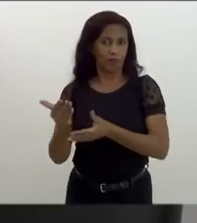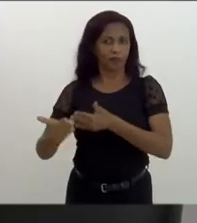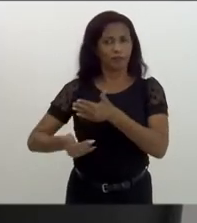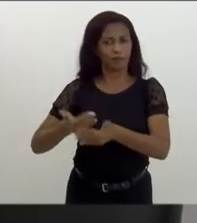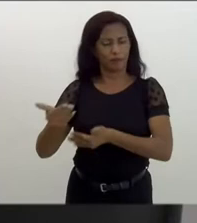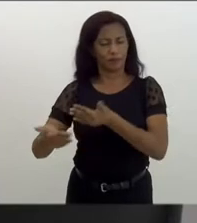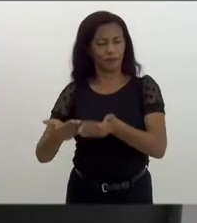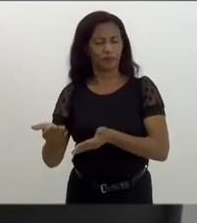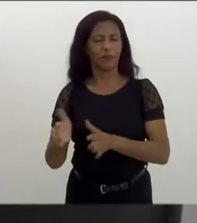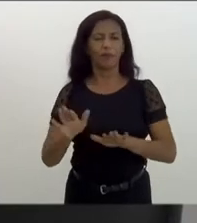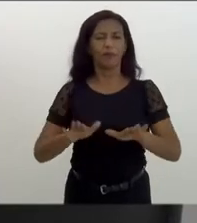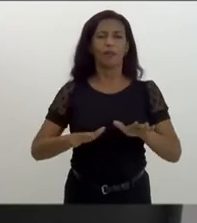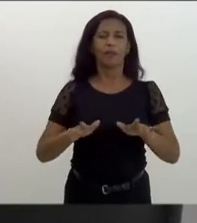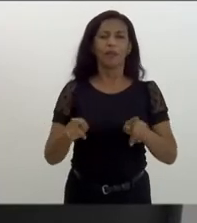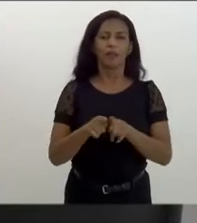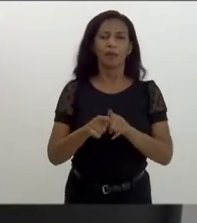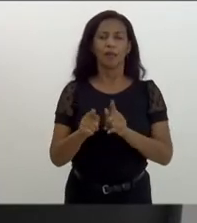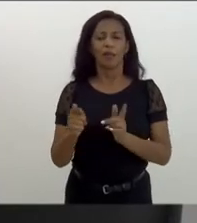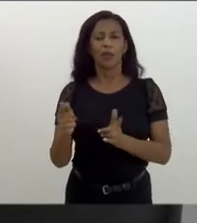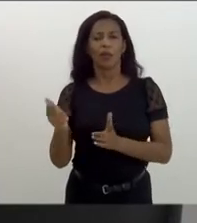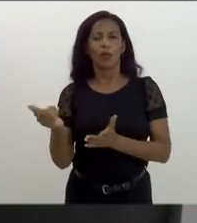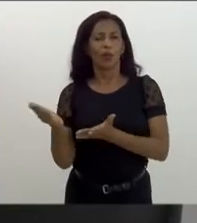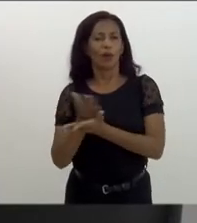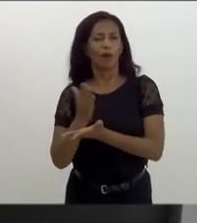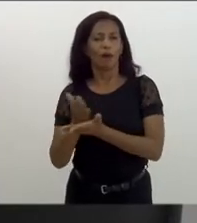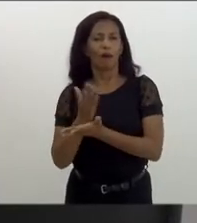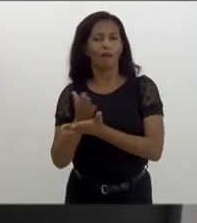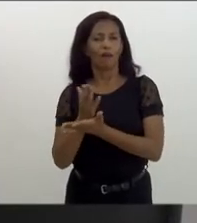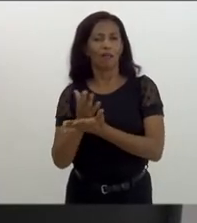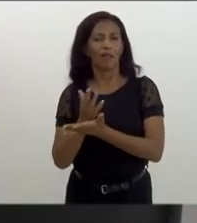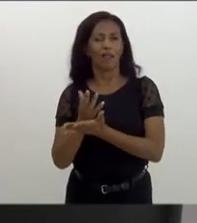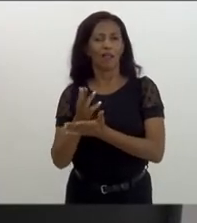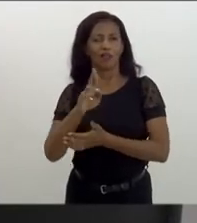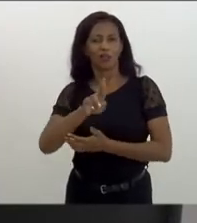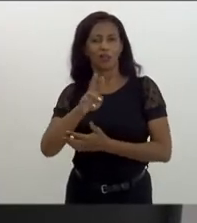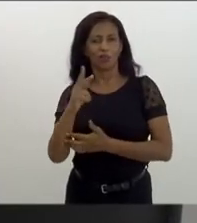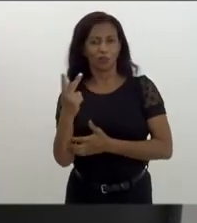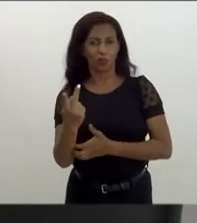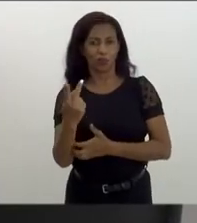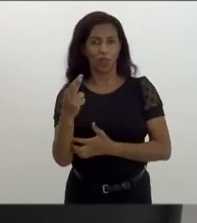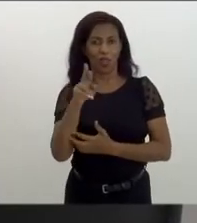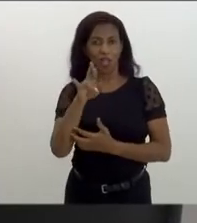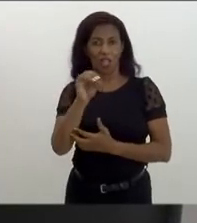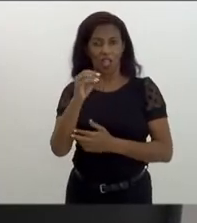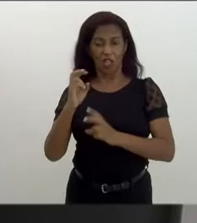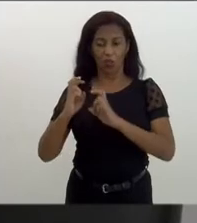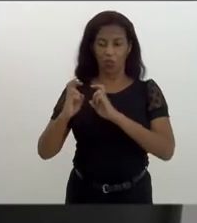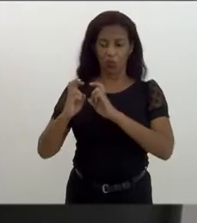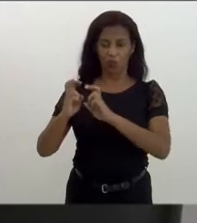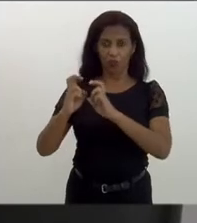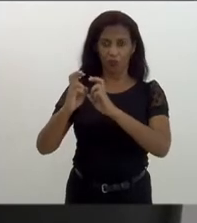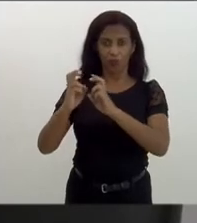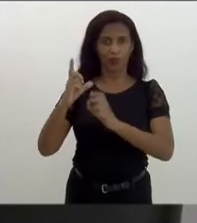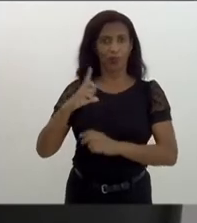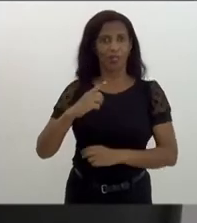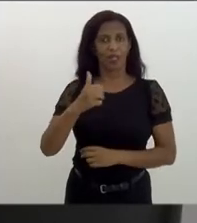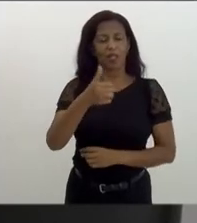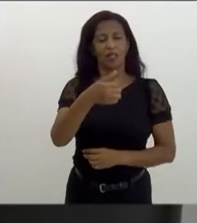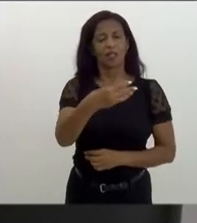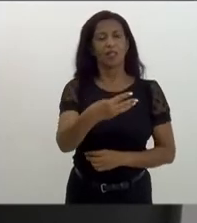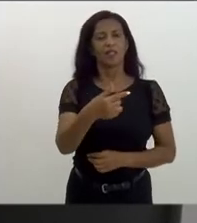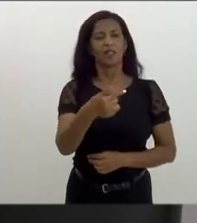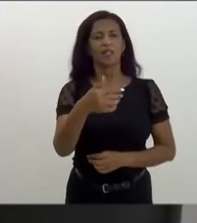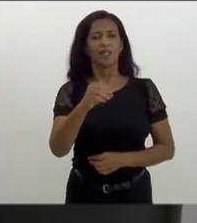caderno de Recursos Humanos da secretaria da casa civil a riotrilhos tem 370 empregados a